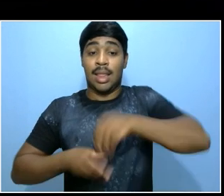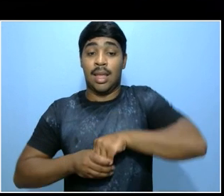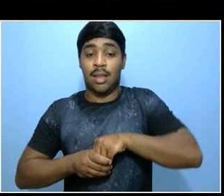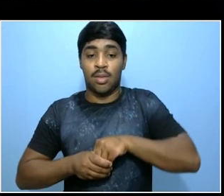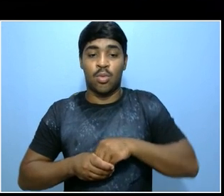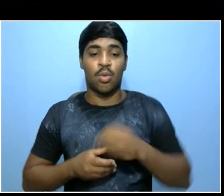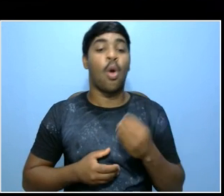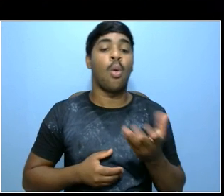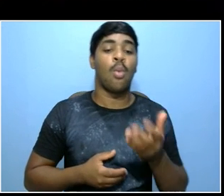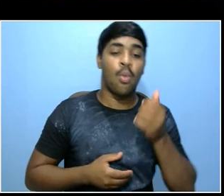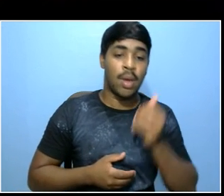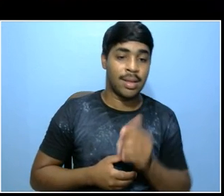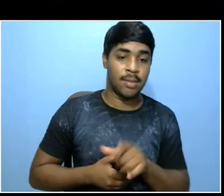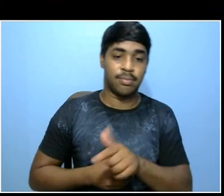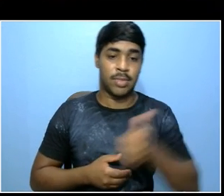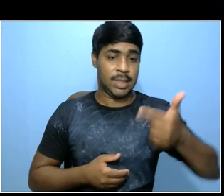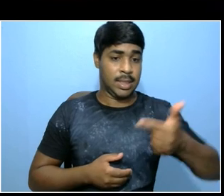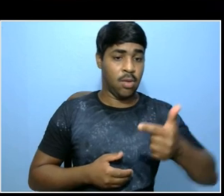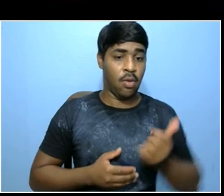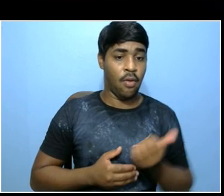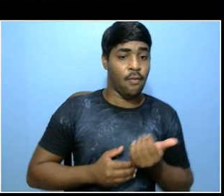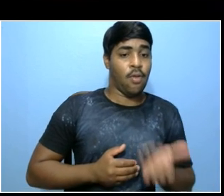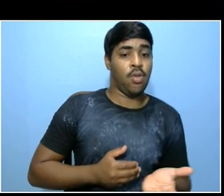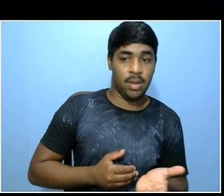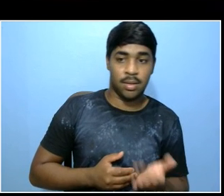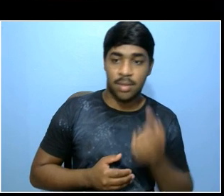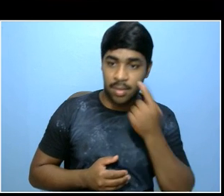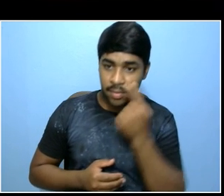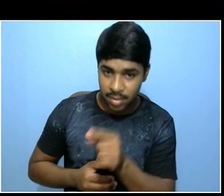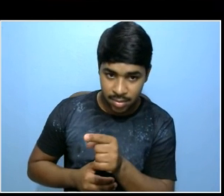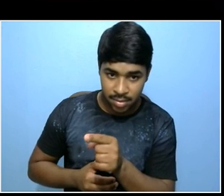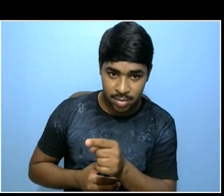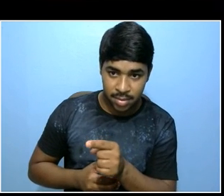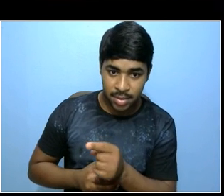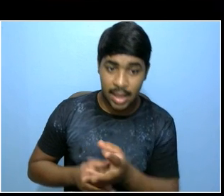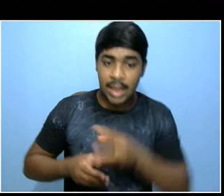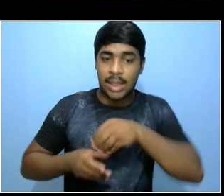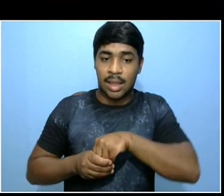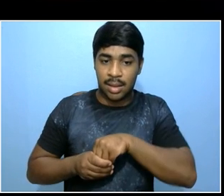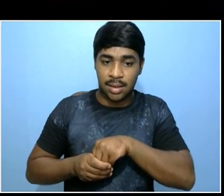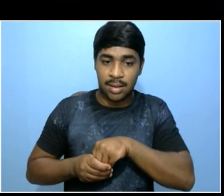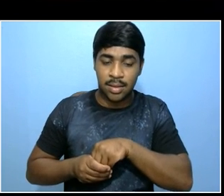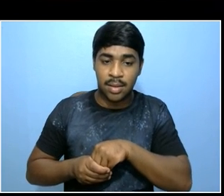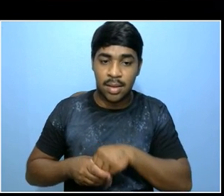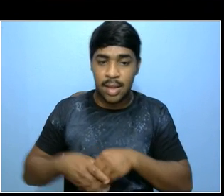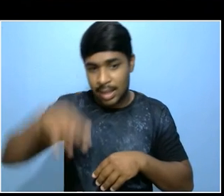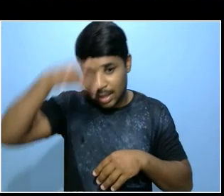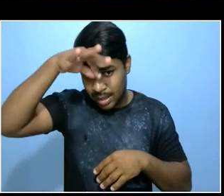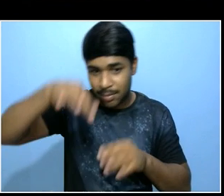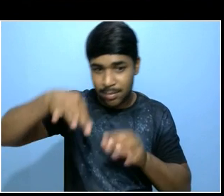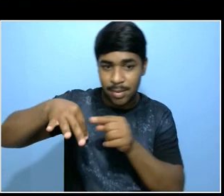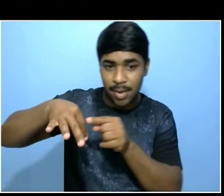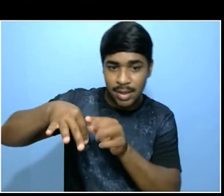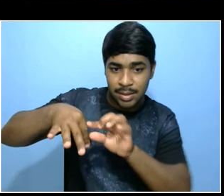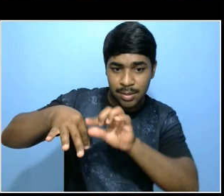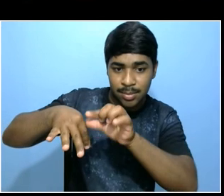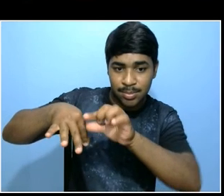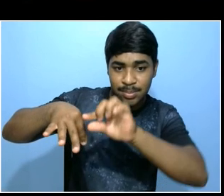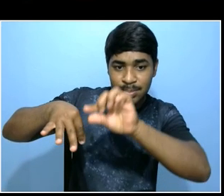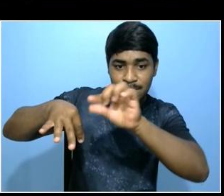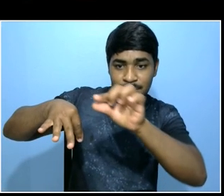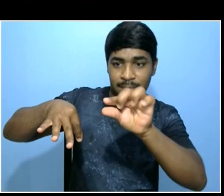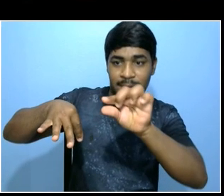região interna ela é formada pelo canal da vagina, que é essa parte aqui, é formado também pelo útero,